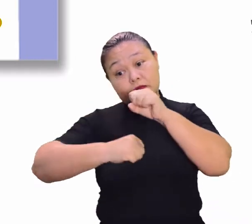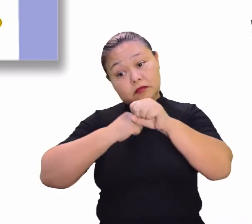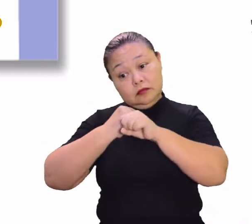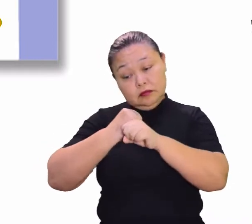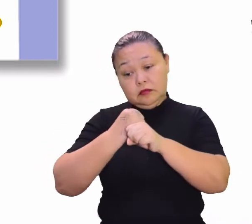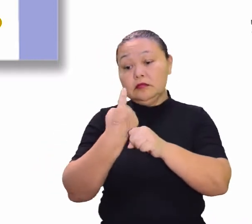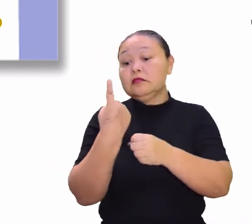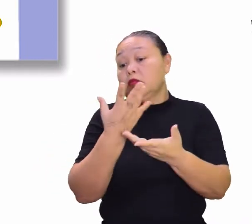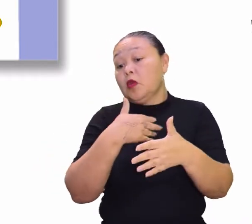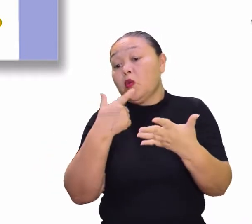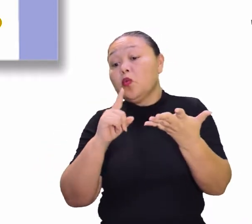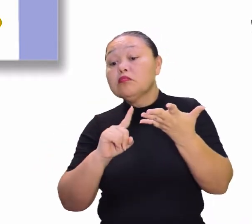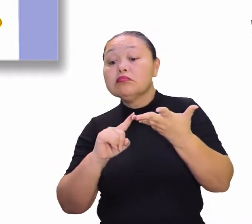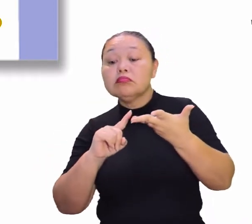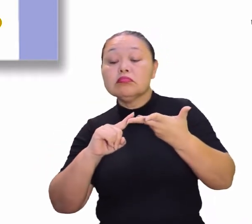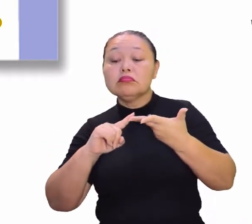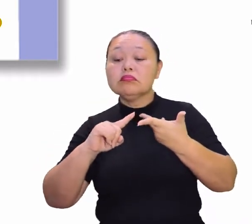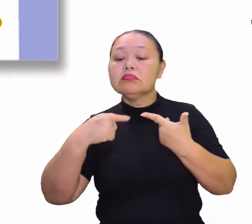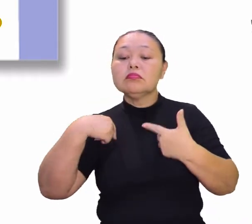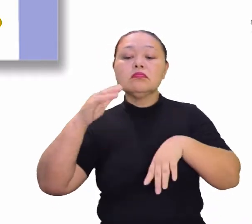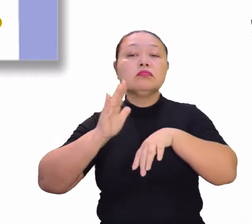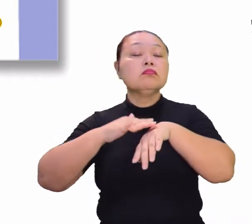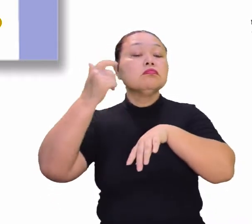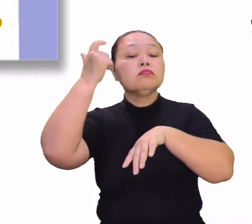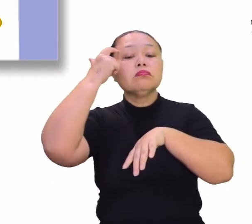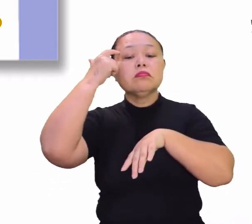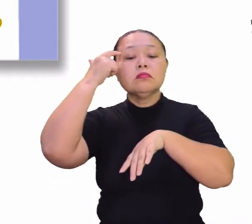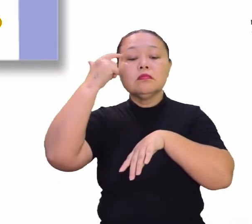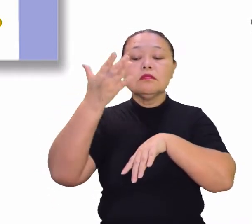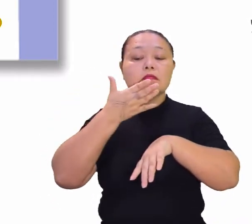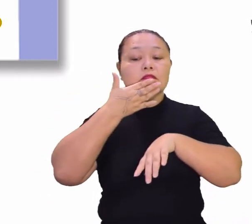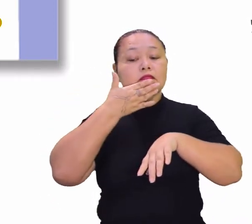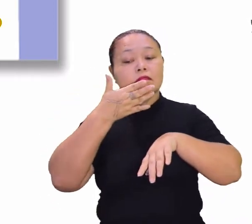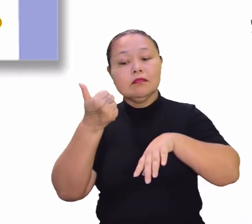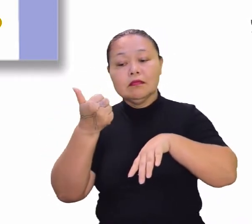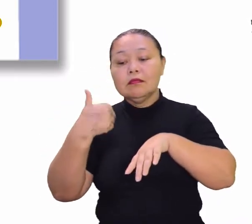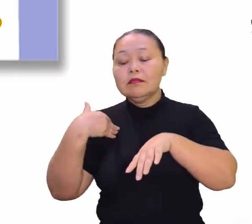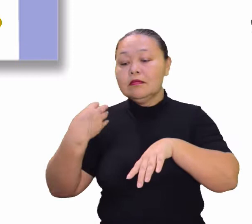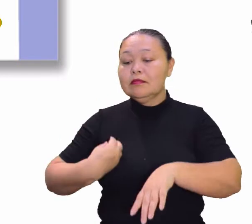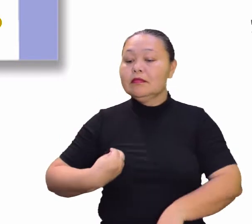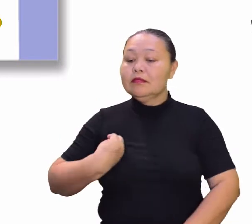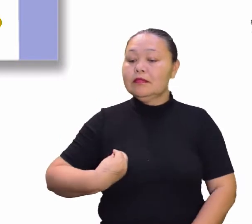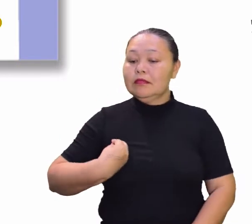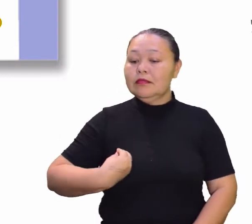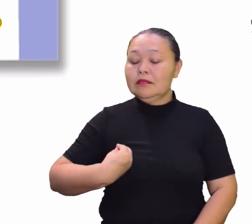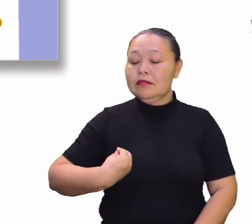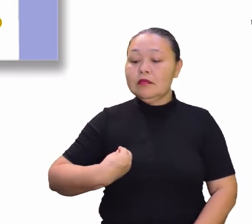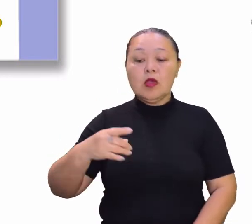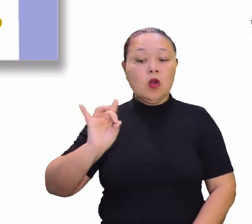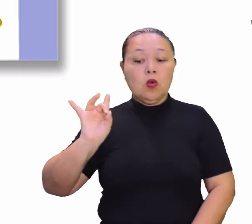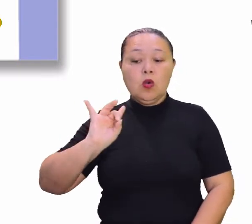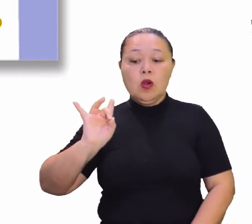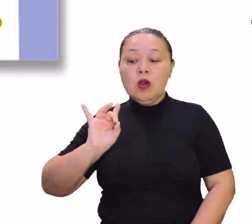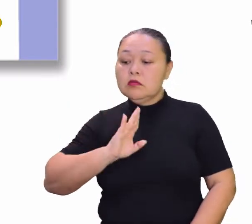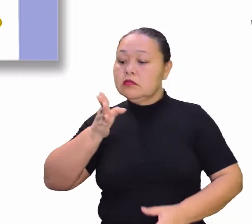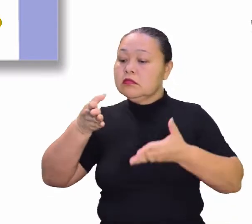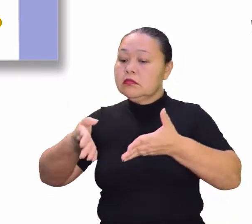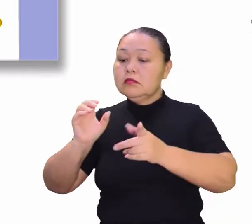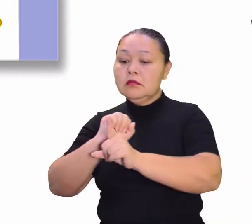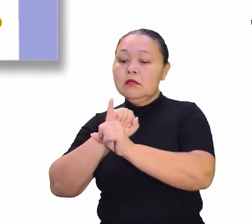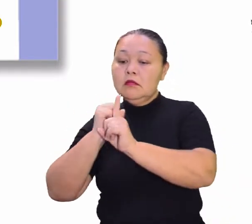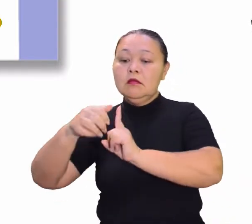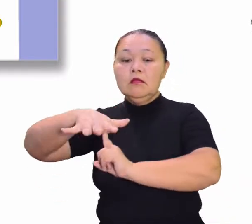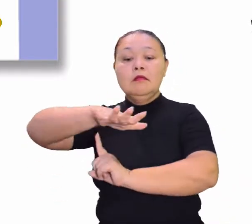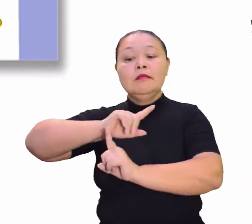né? Quais são as ideias que se tem para que se melhore a vida, não só de uma determinada